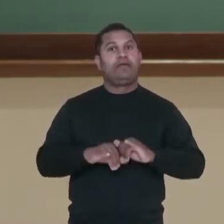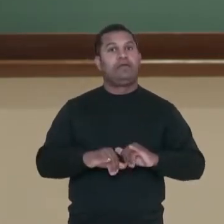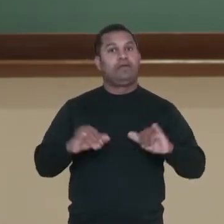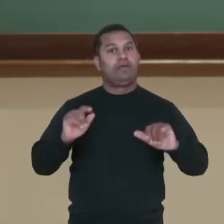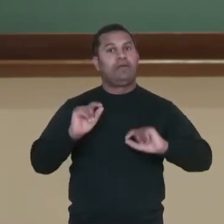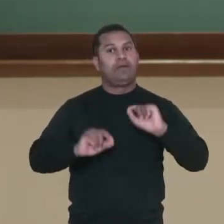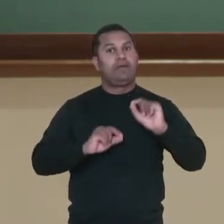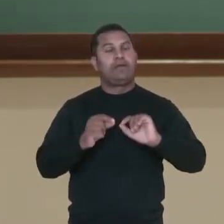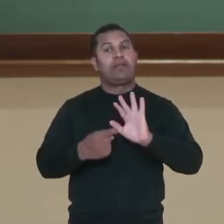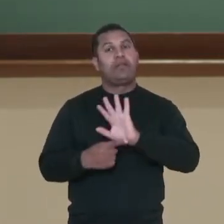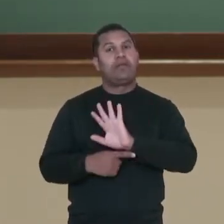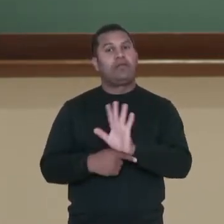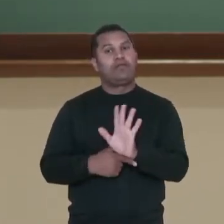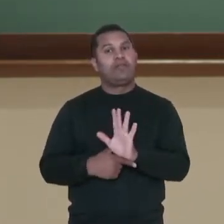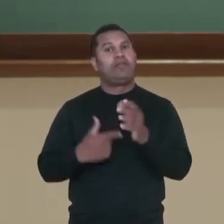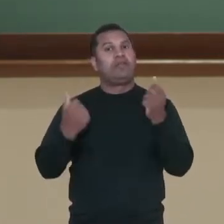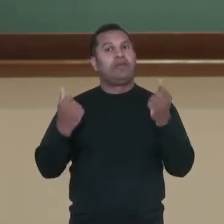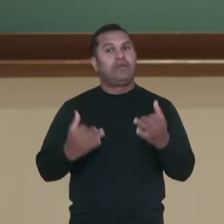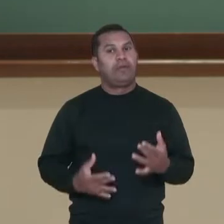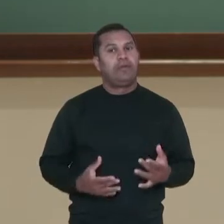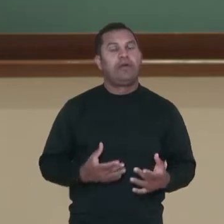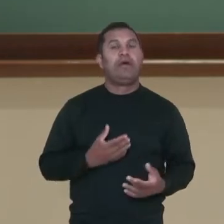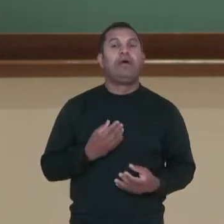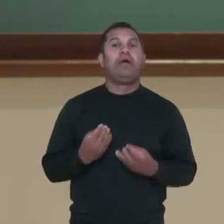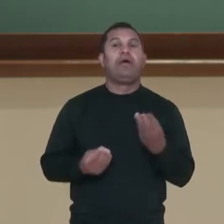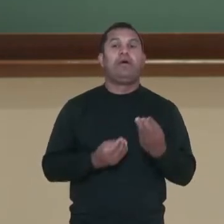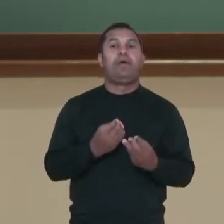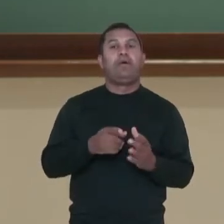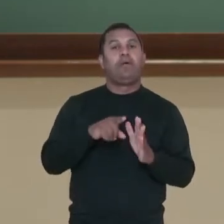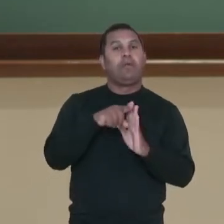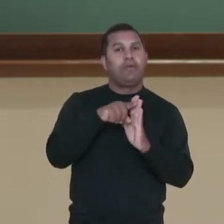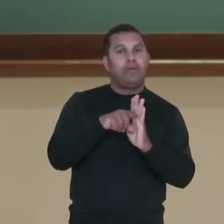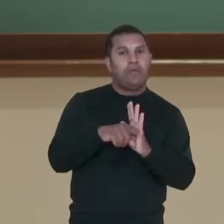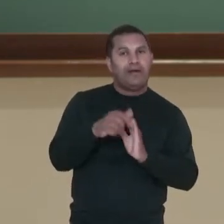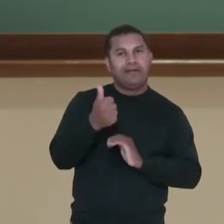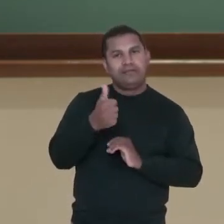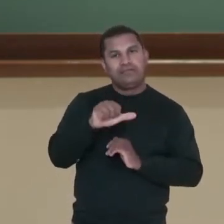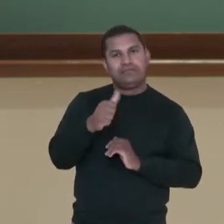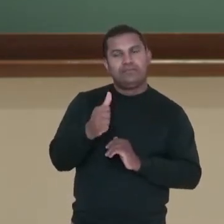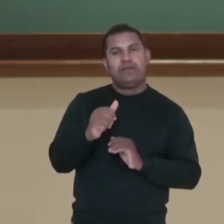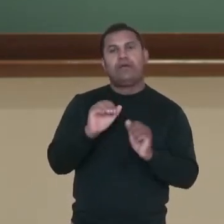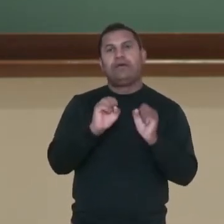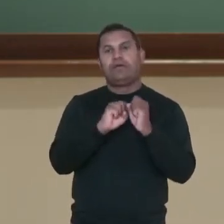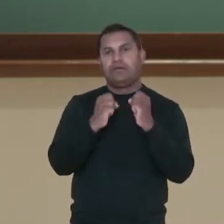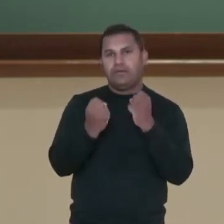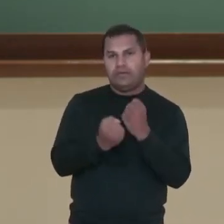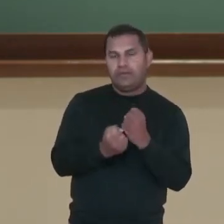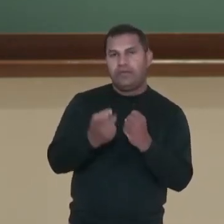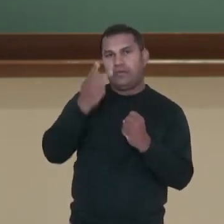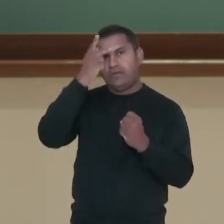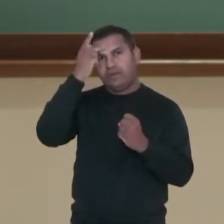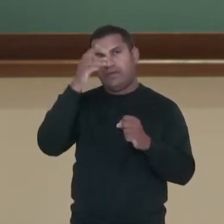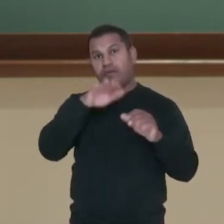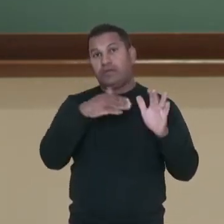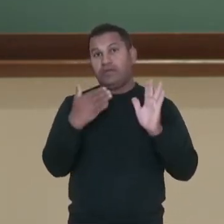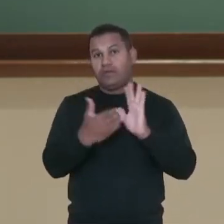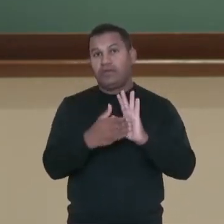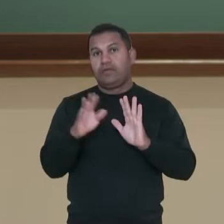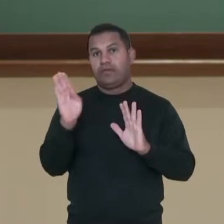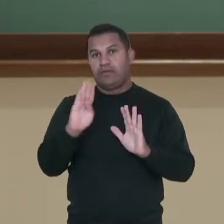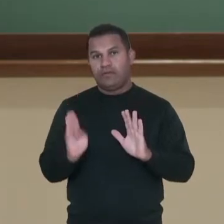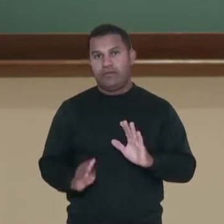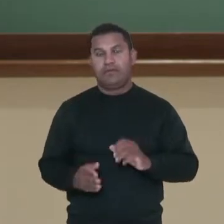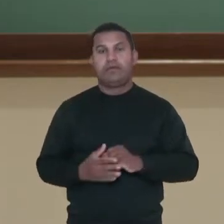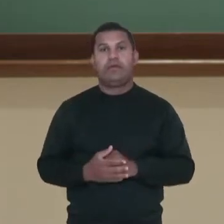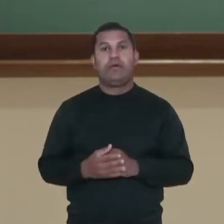vocês, né, um vídeo sobre a questão da análise socioeconômica da população do Brasil. Como que vem sendo então a